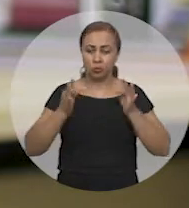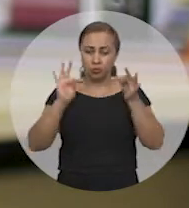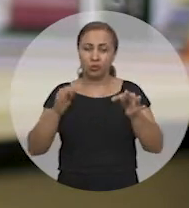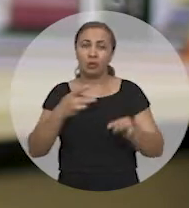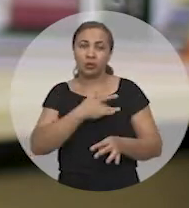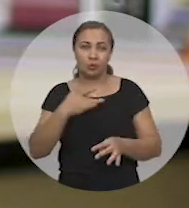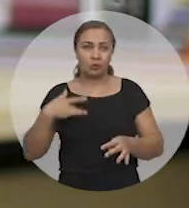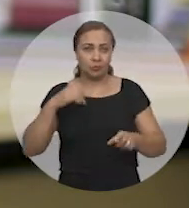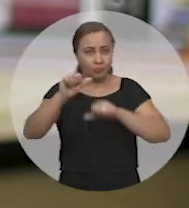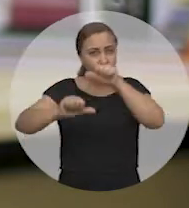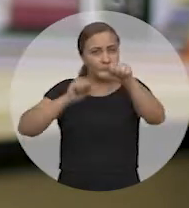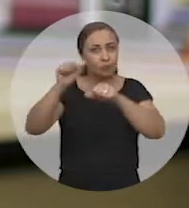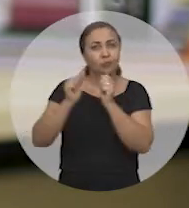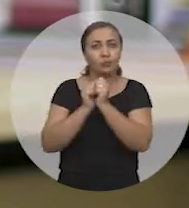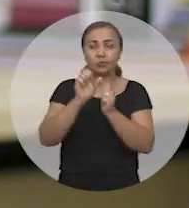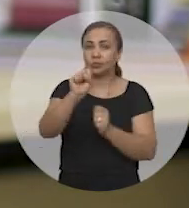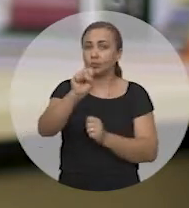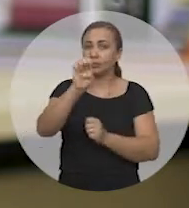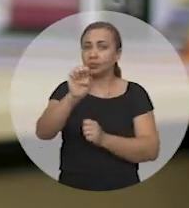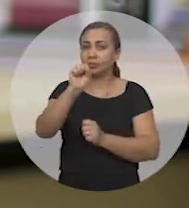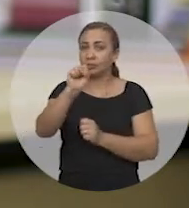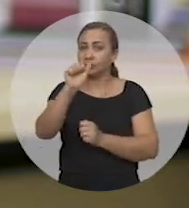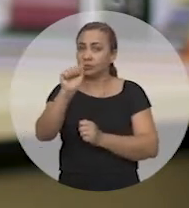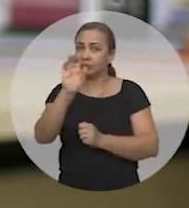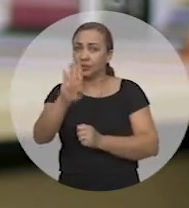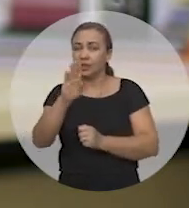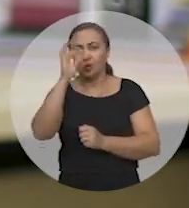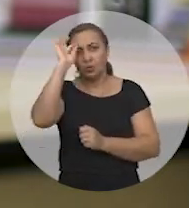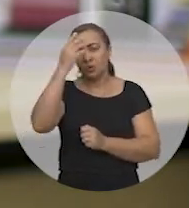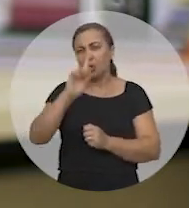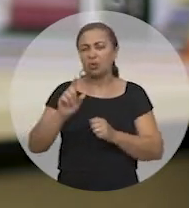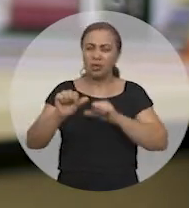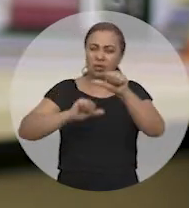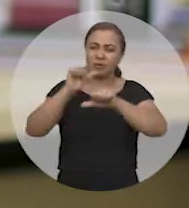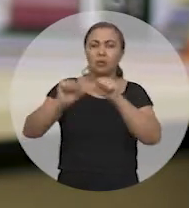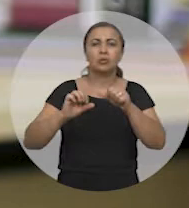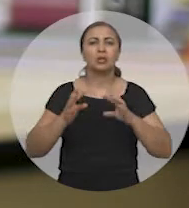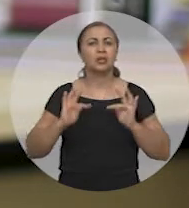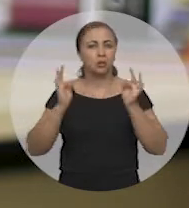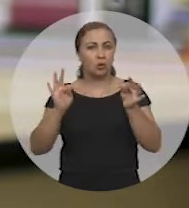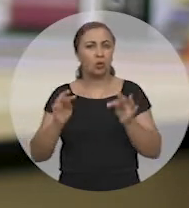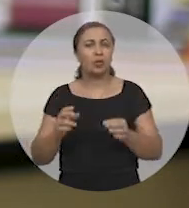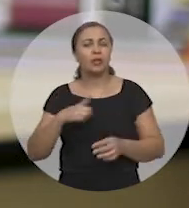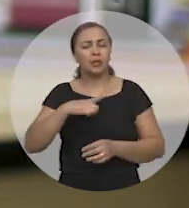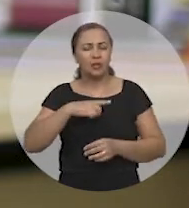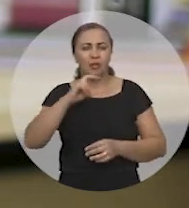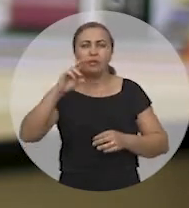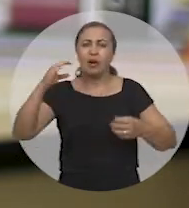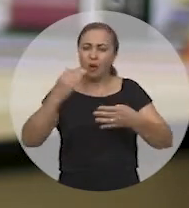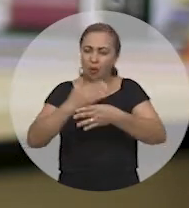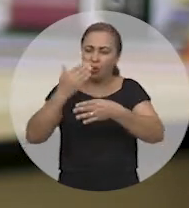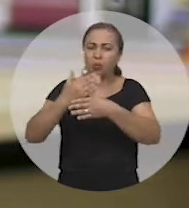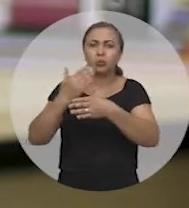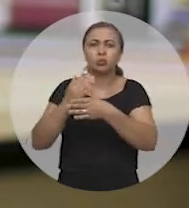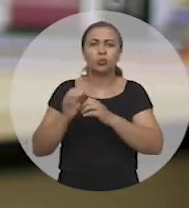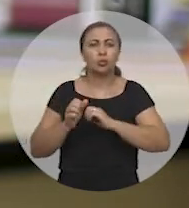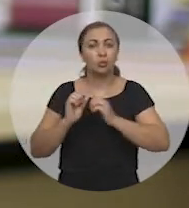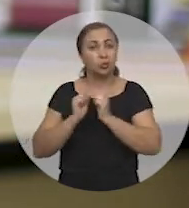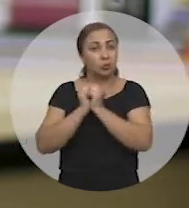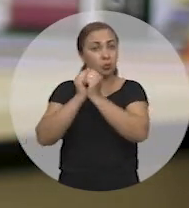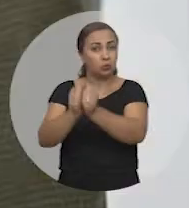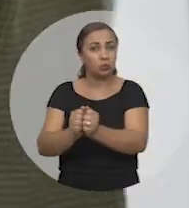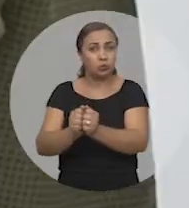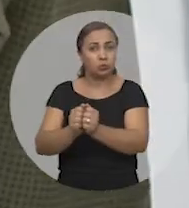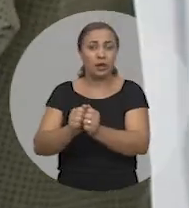e saúde e desenvolveu com a sesap não foi somente o desenvolvimento de um O que houve a construção de uma cooperação